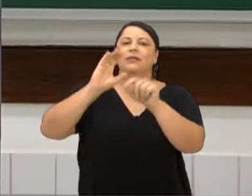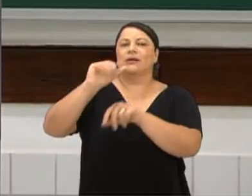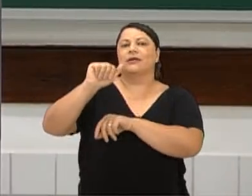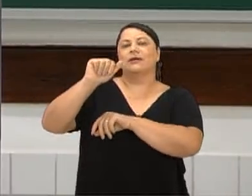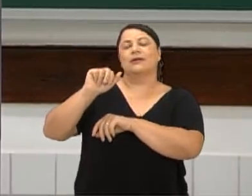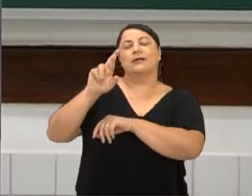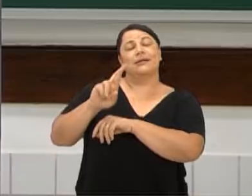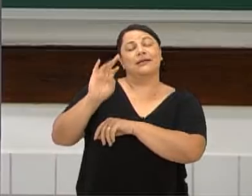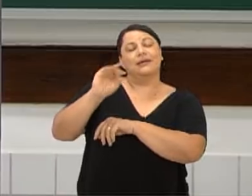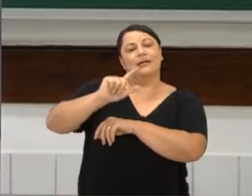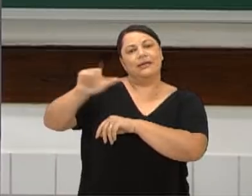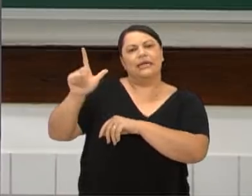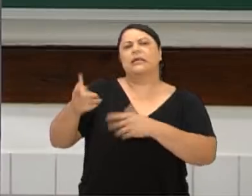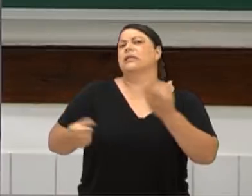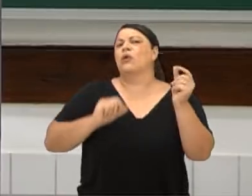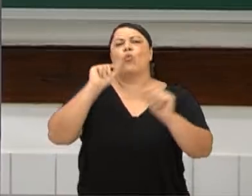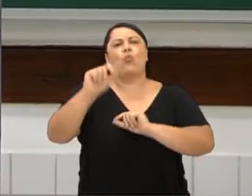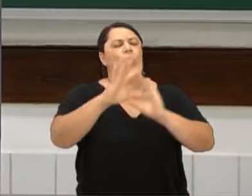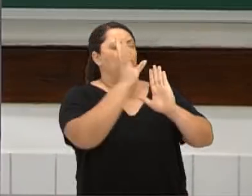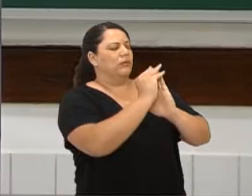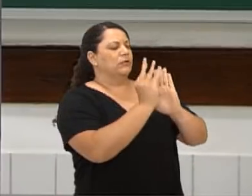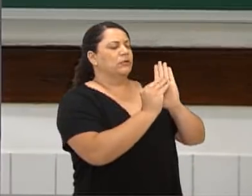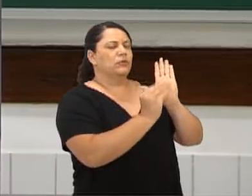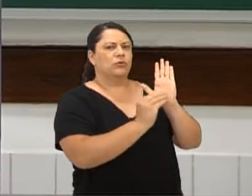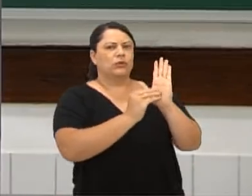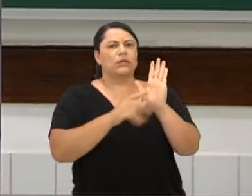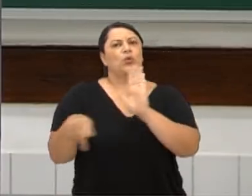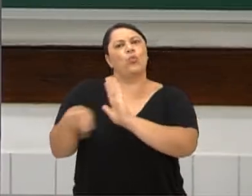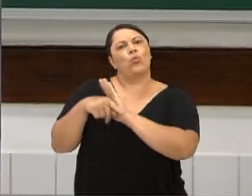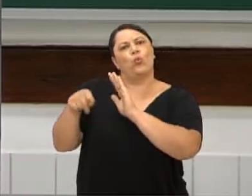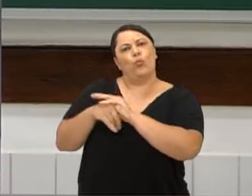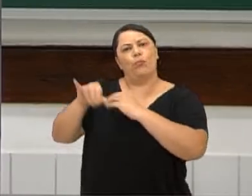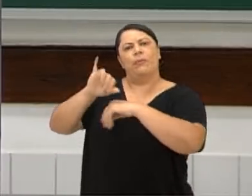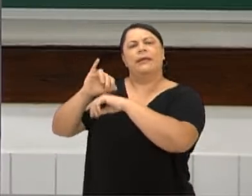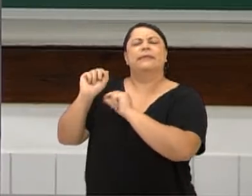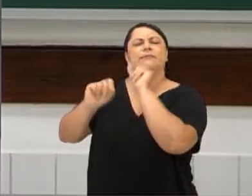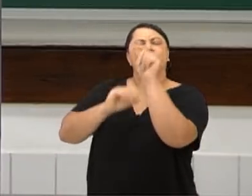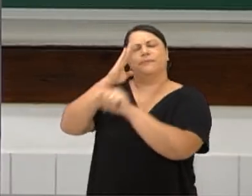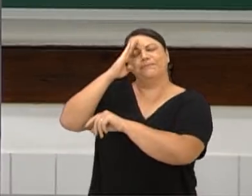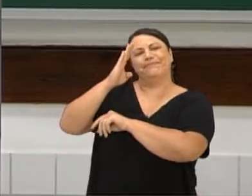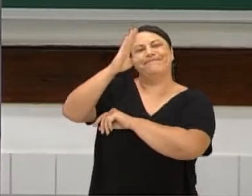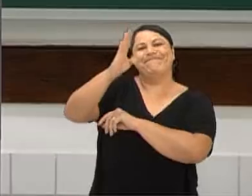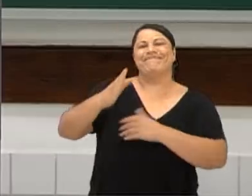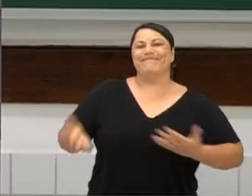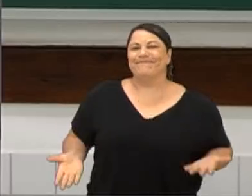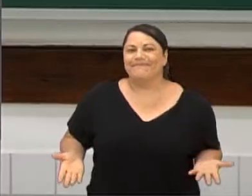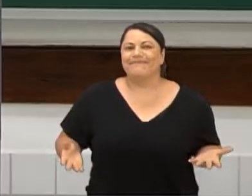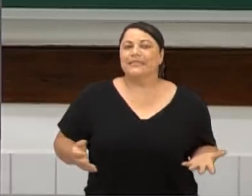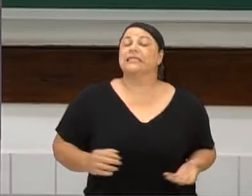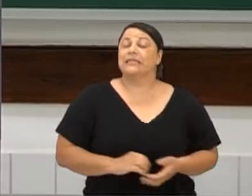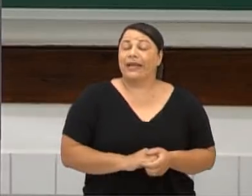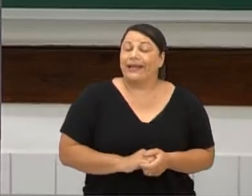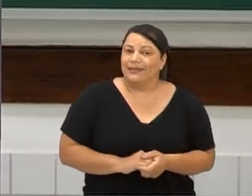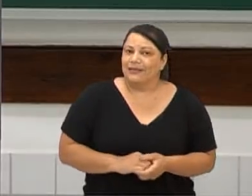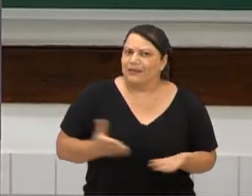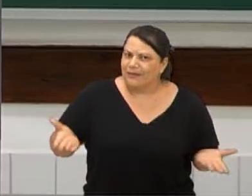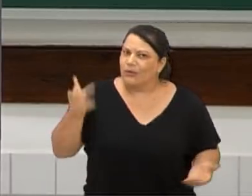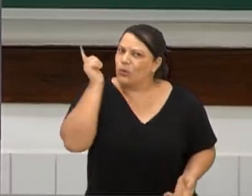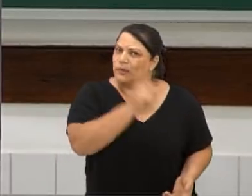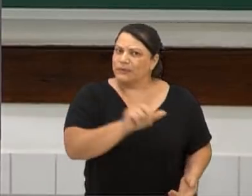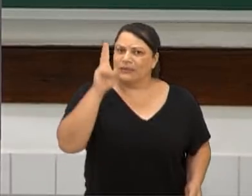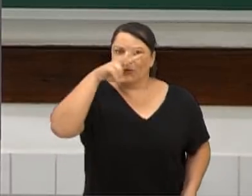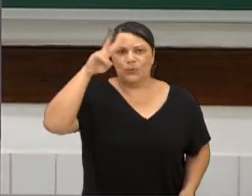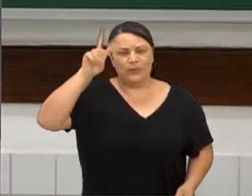cartel, qual era o conteúdo central, o conteúdo mais abrangente dessa aula? E aí, conseguiu